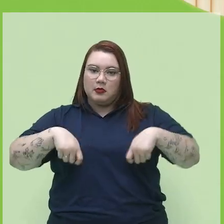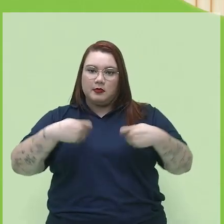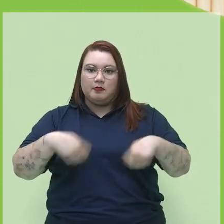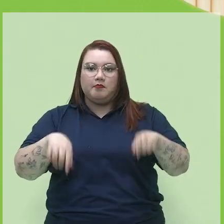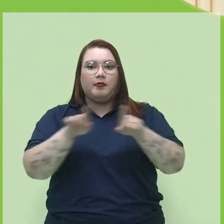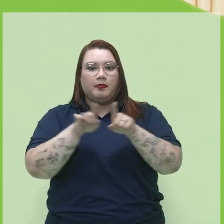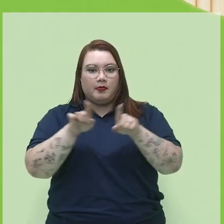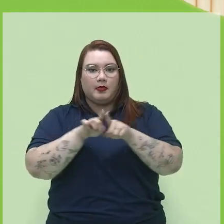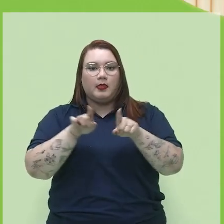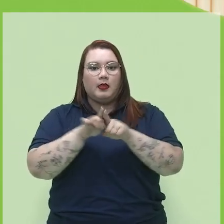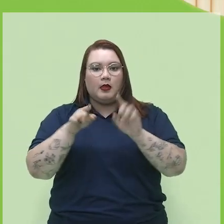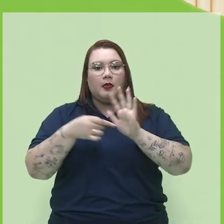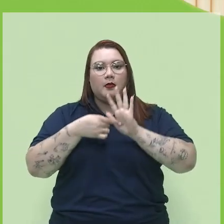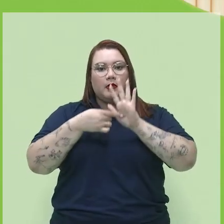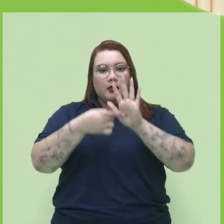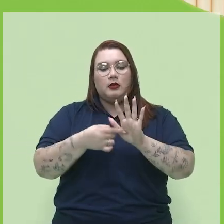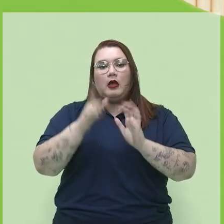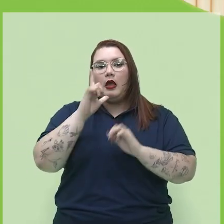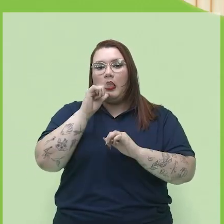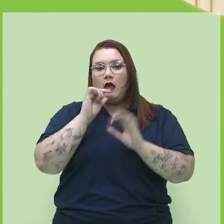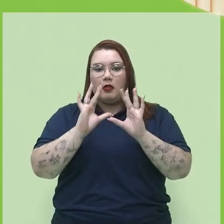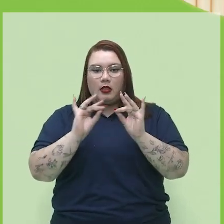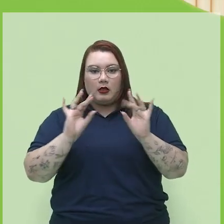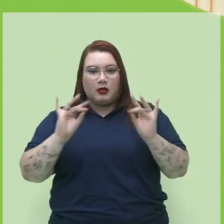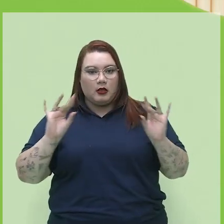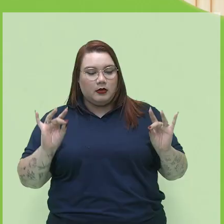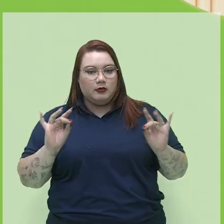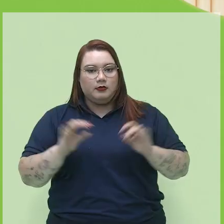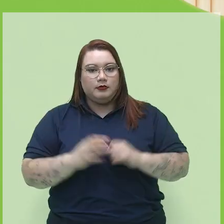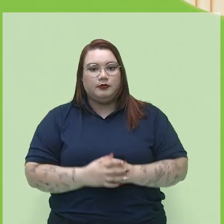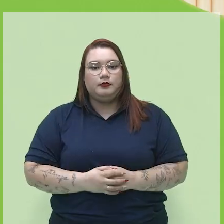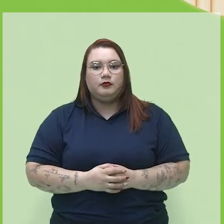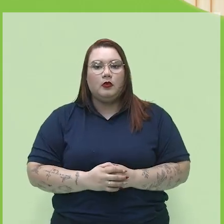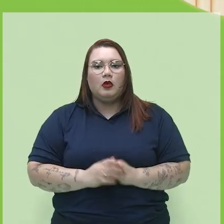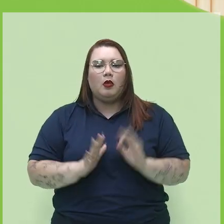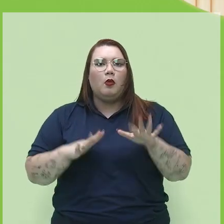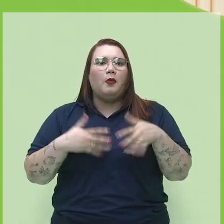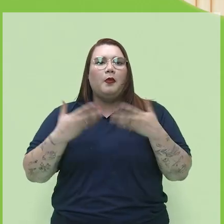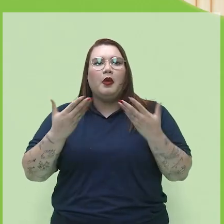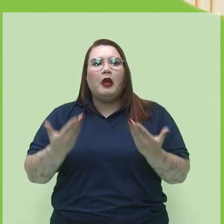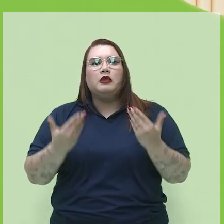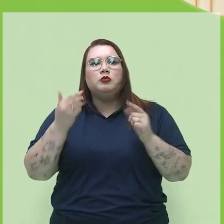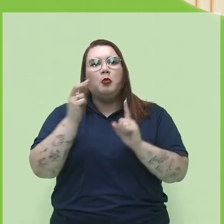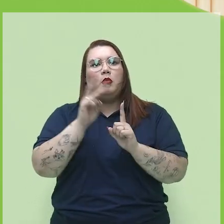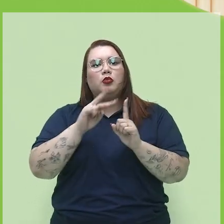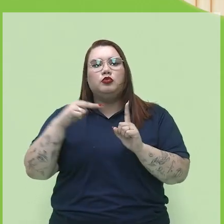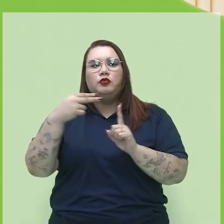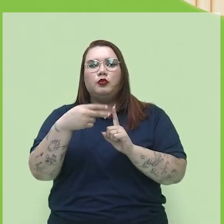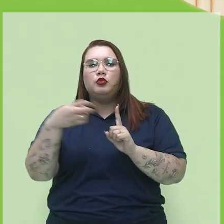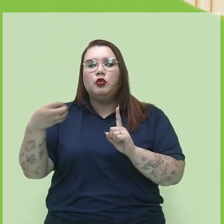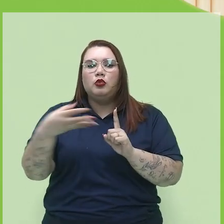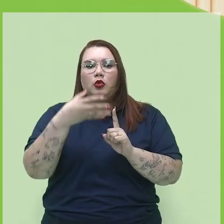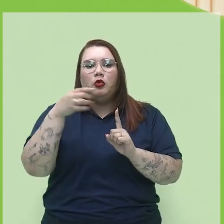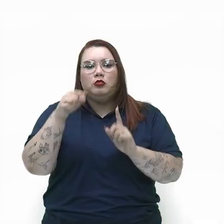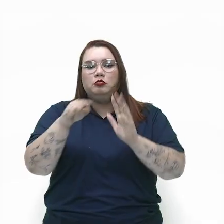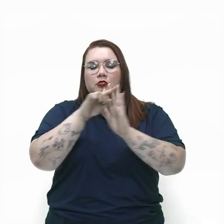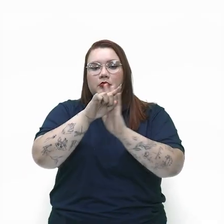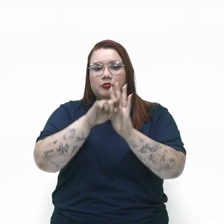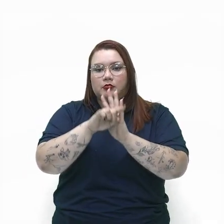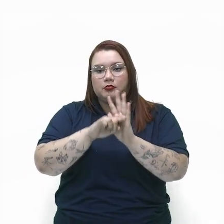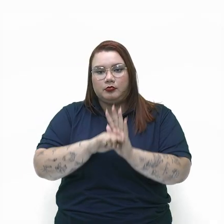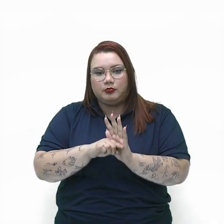foi necessário também a presença da água no seu estado líquido. Quais são as novas perspectivas, né, para